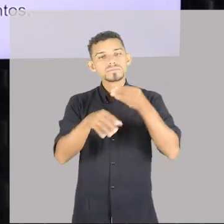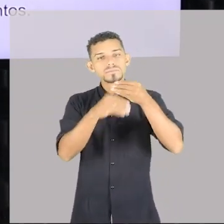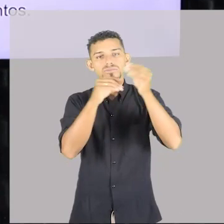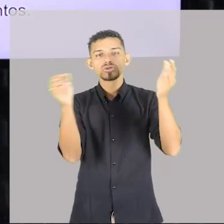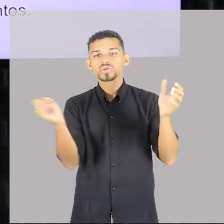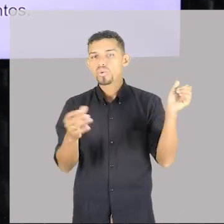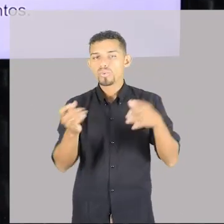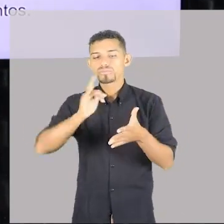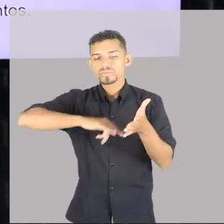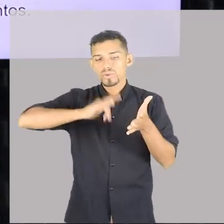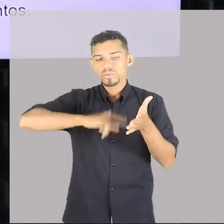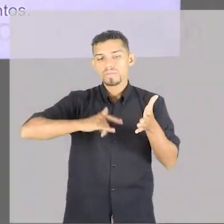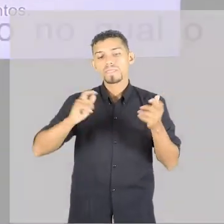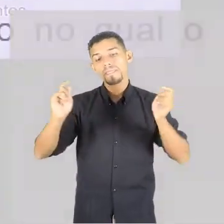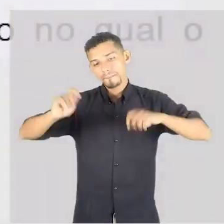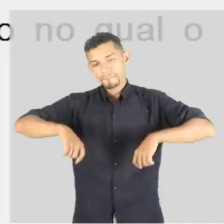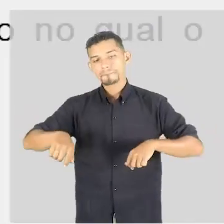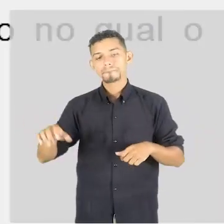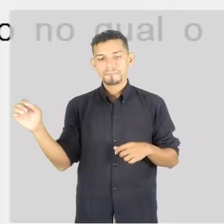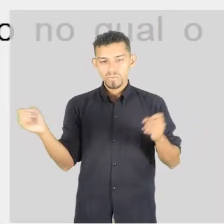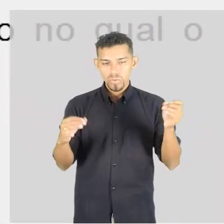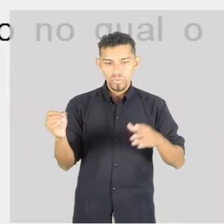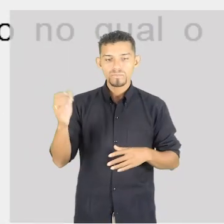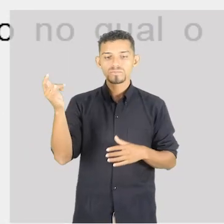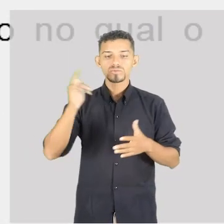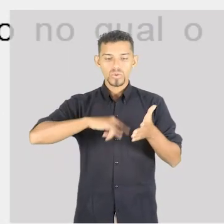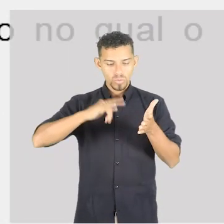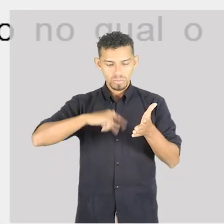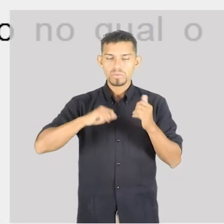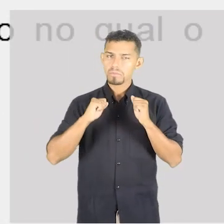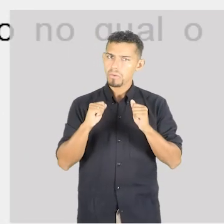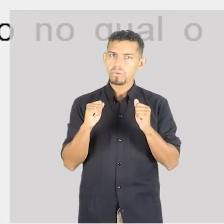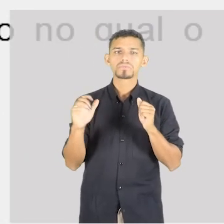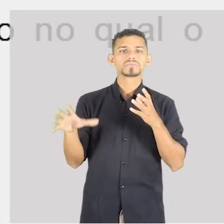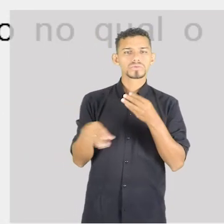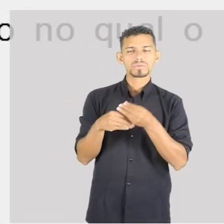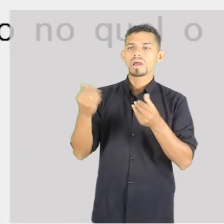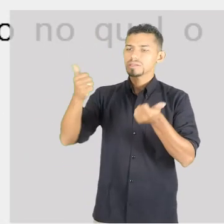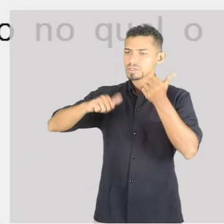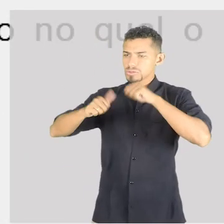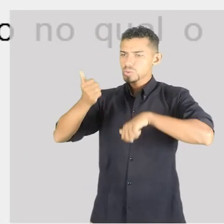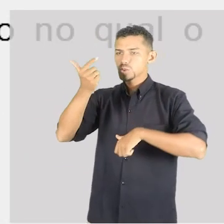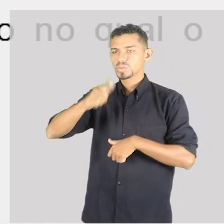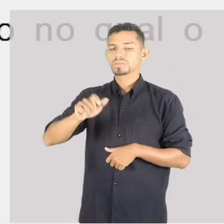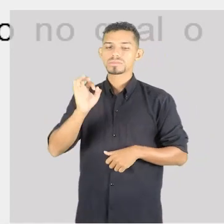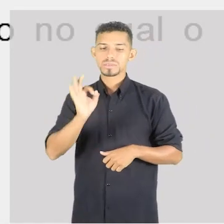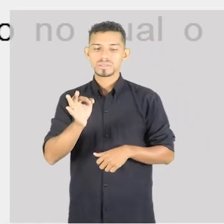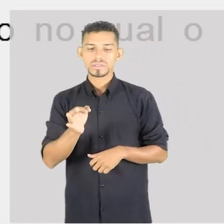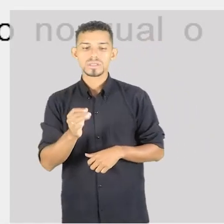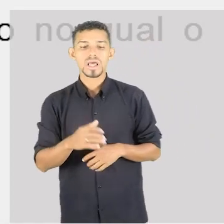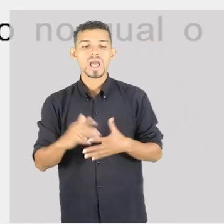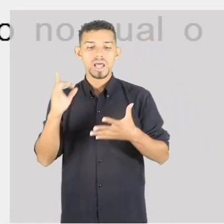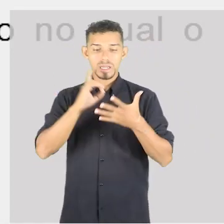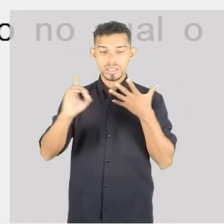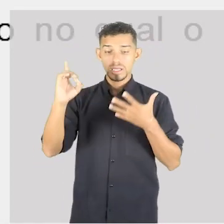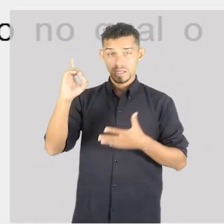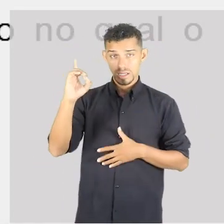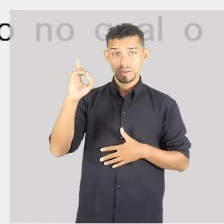novos documentos, pode sim juntar novos documentos, você pode sim rediscutir o mérito. Está correta, portanto, a letra